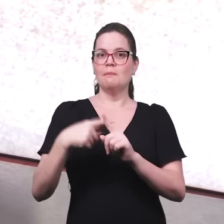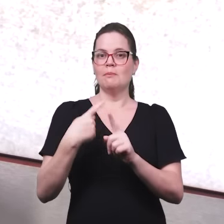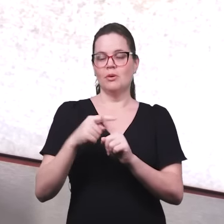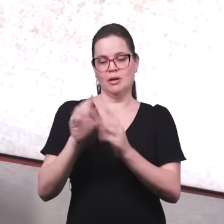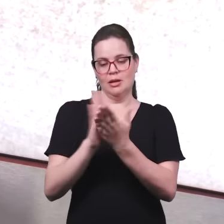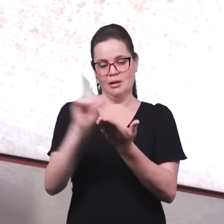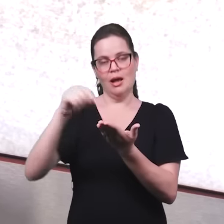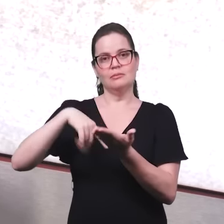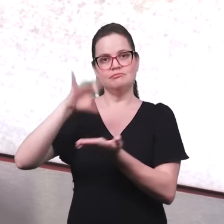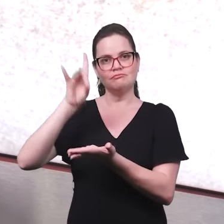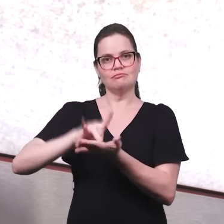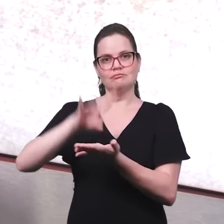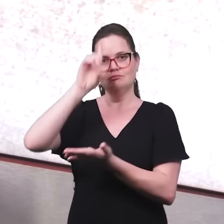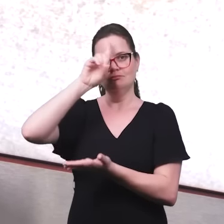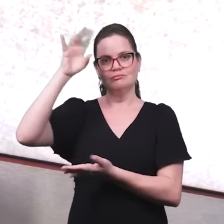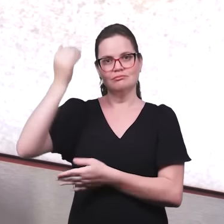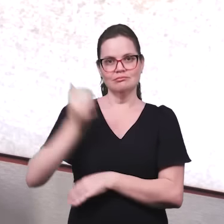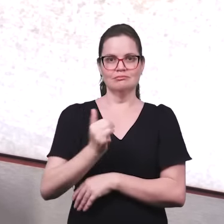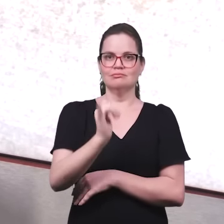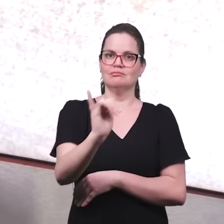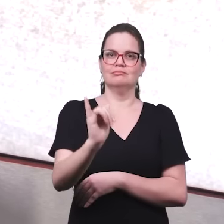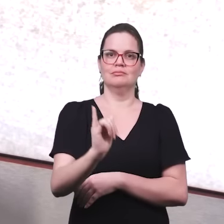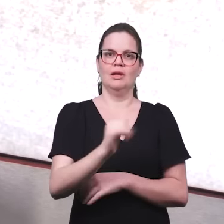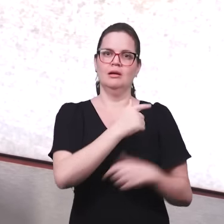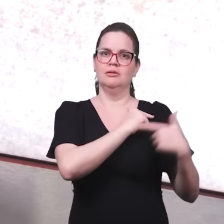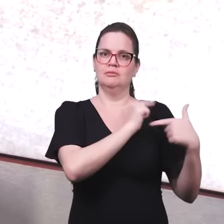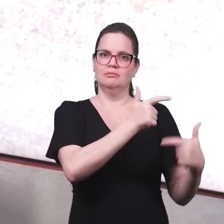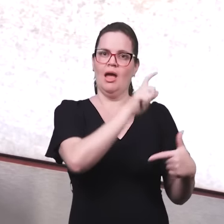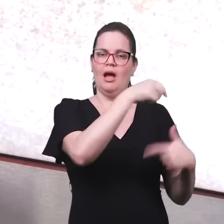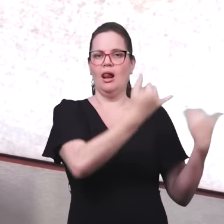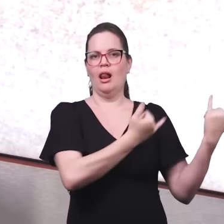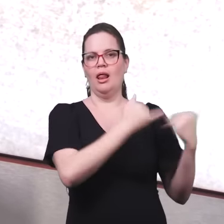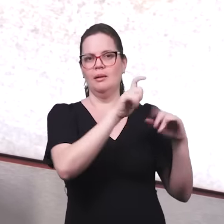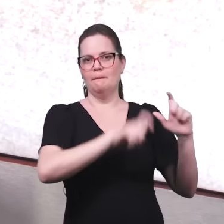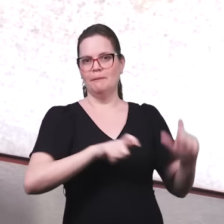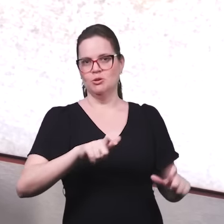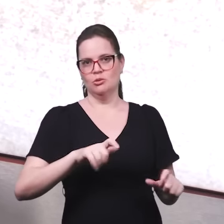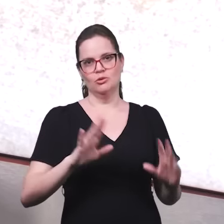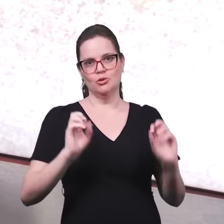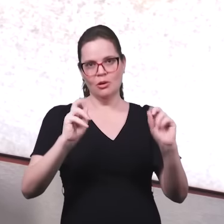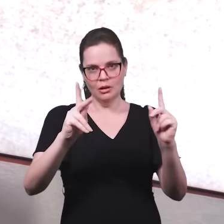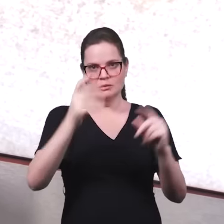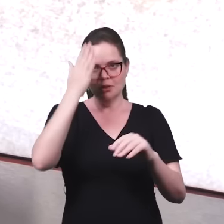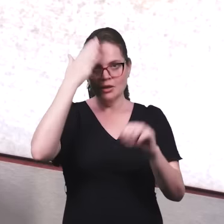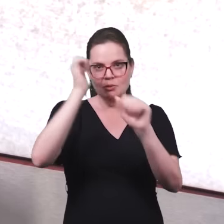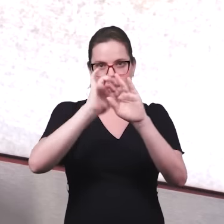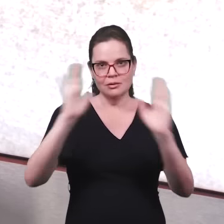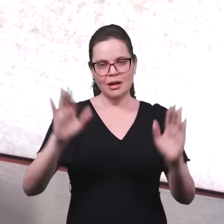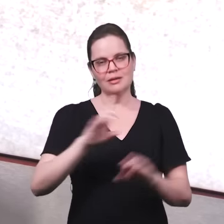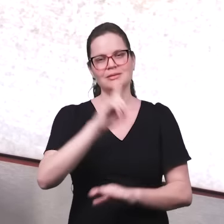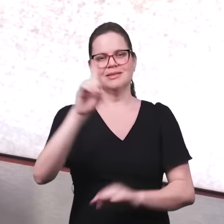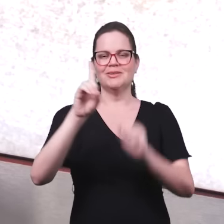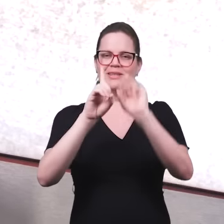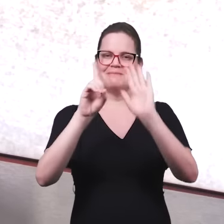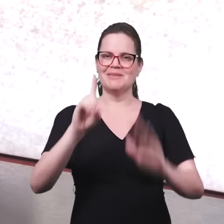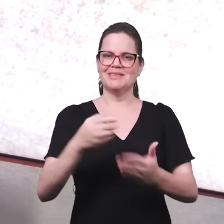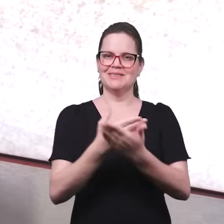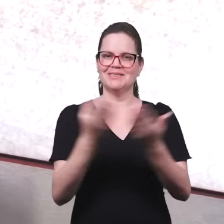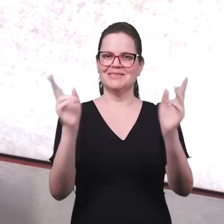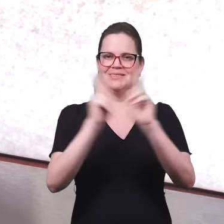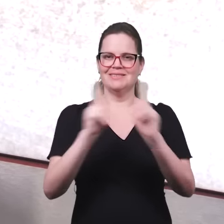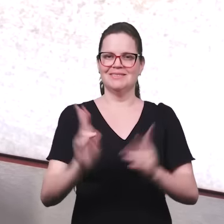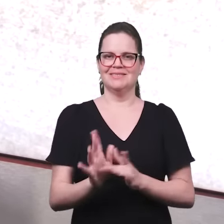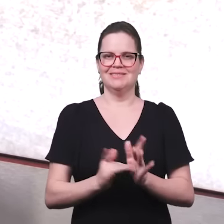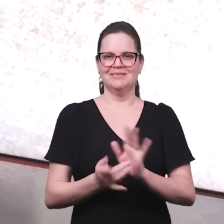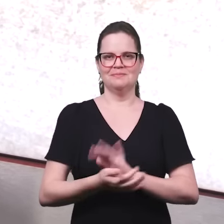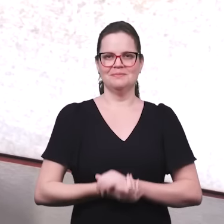a palavra de Deus e a tradição religiosa é palavra de homens. Tá claro agora? Deu para entender? Deus abençoe sua vida. A